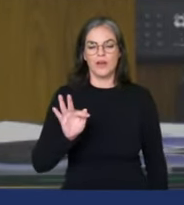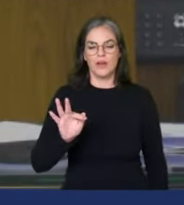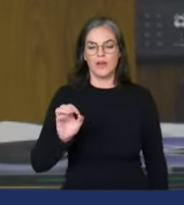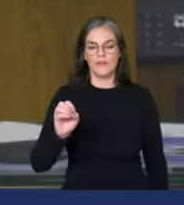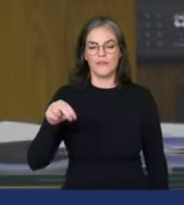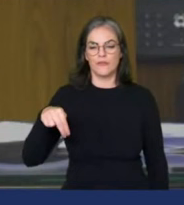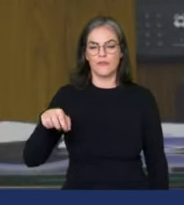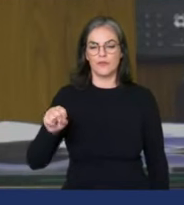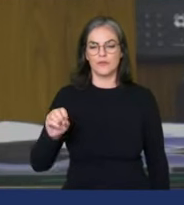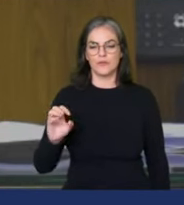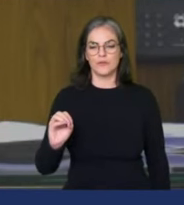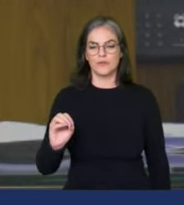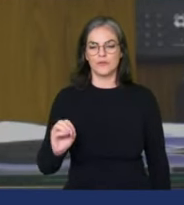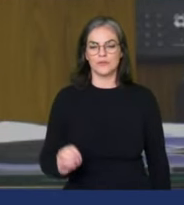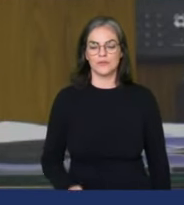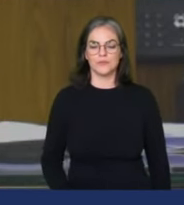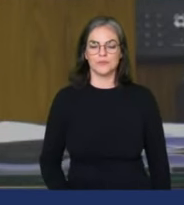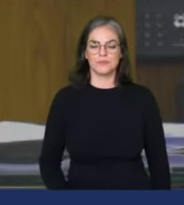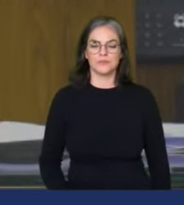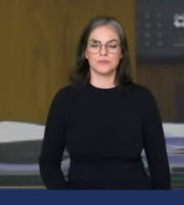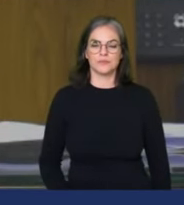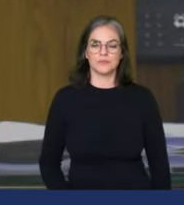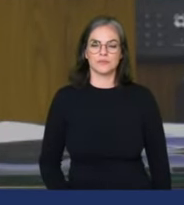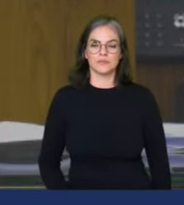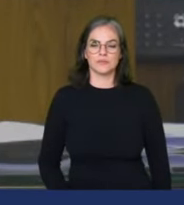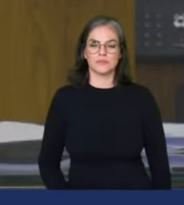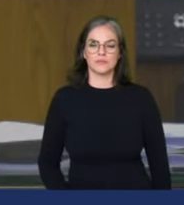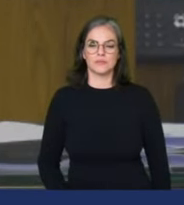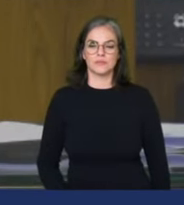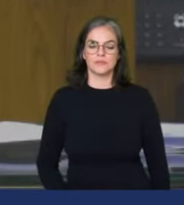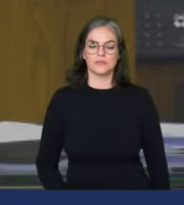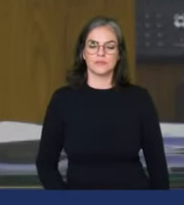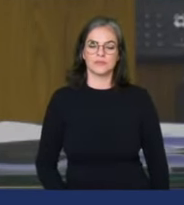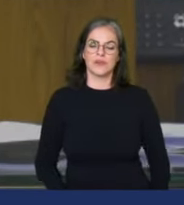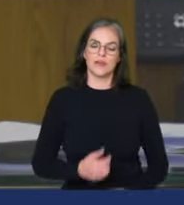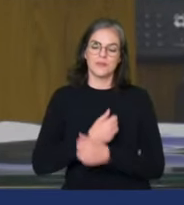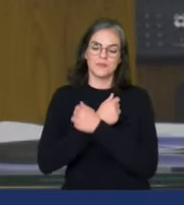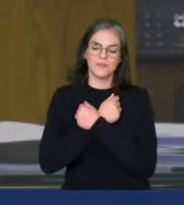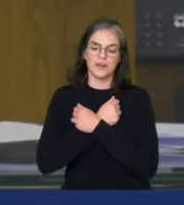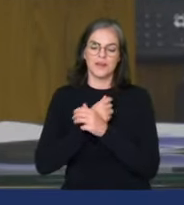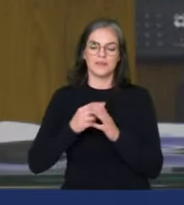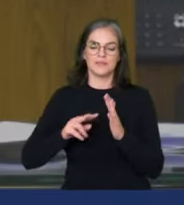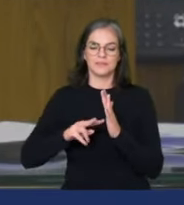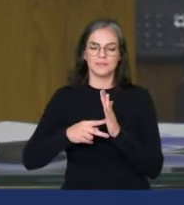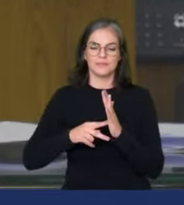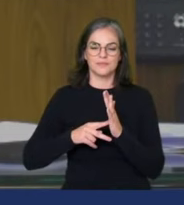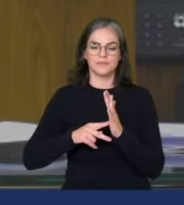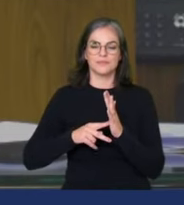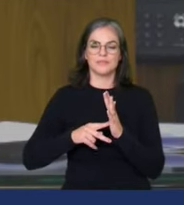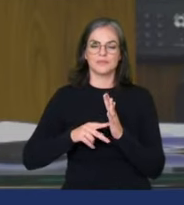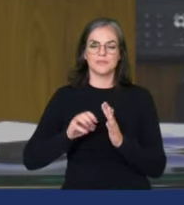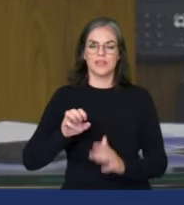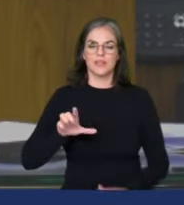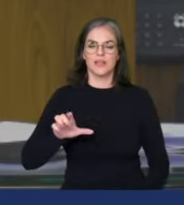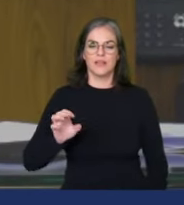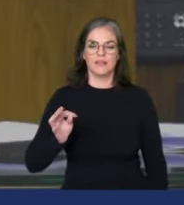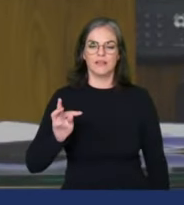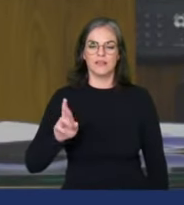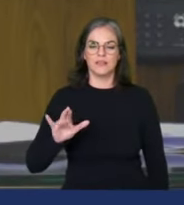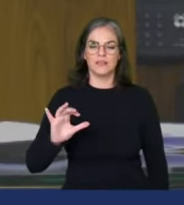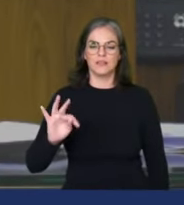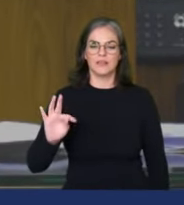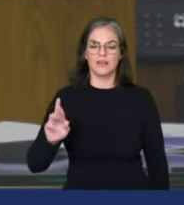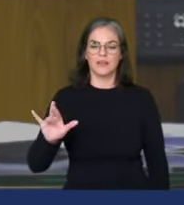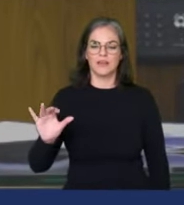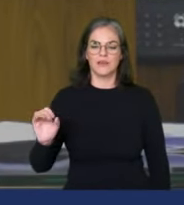nome da turma boa de Paulo Afonso, do Sindicato dos Eletricitários, de lá de Paulo Afonso.